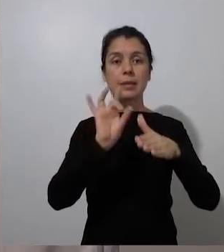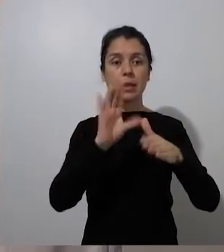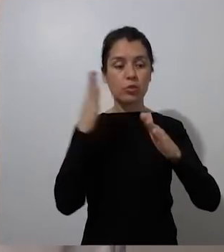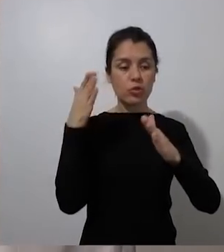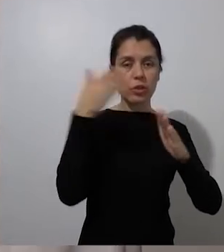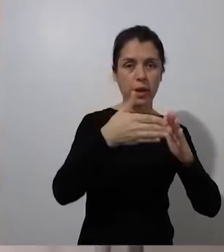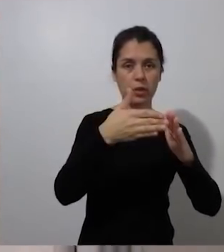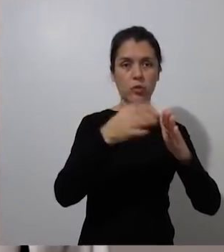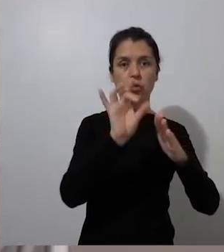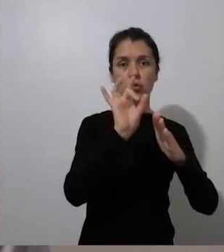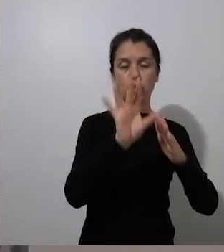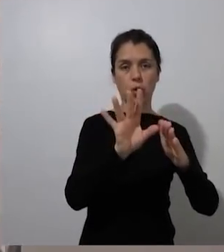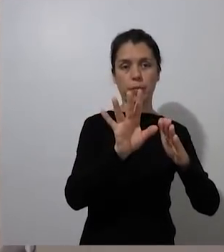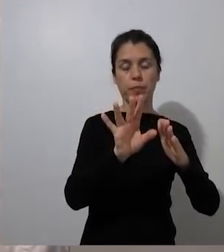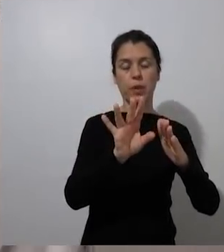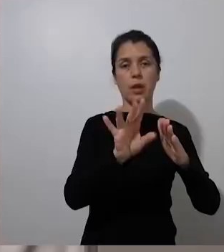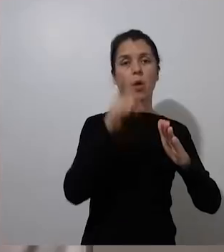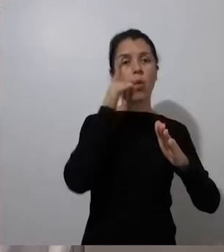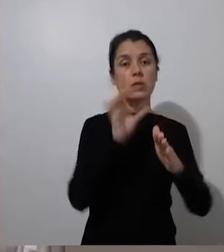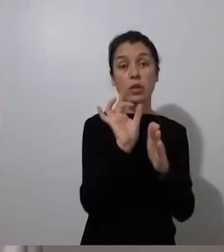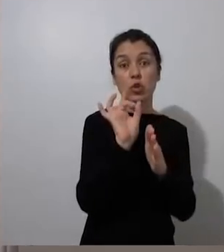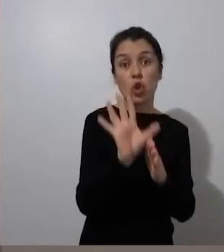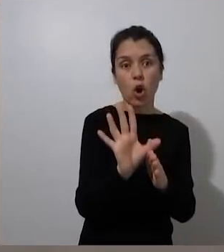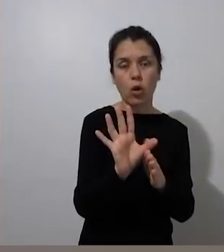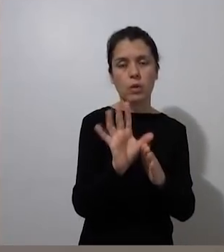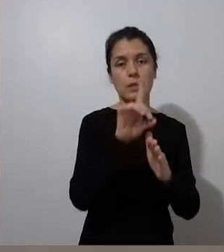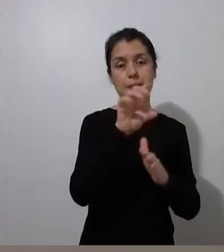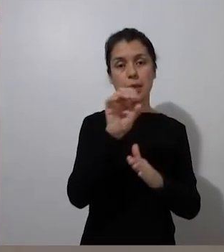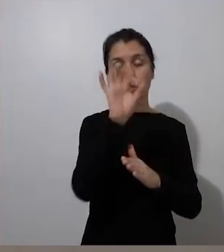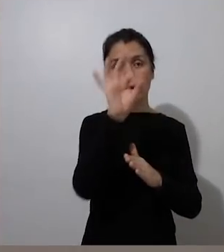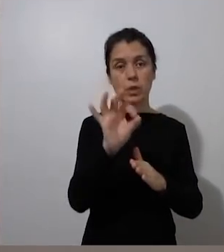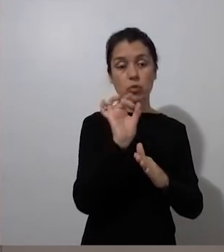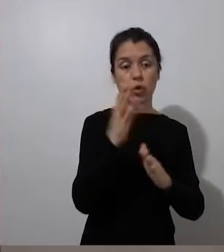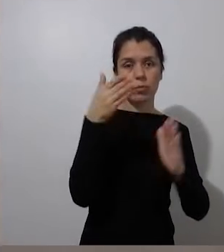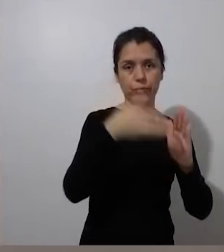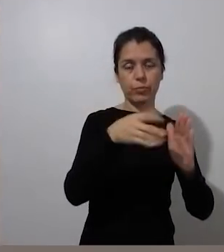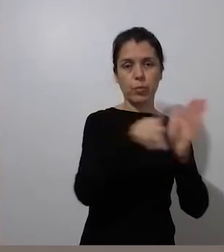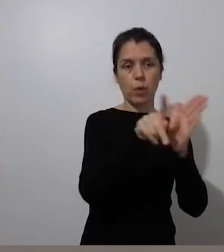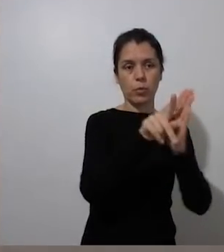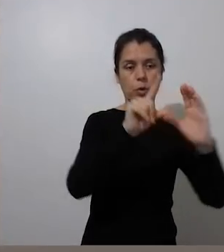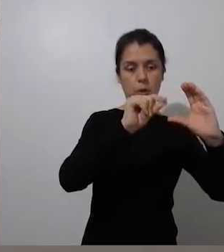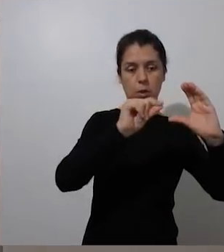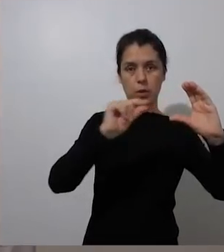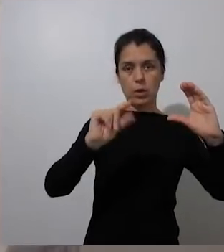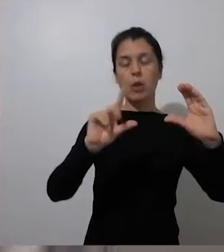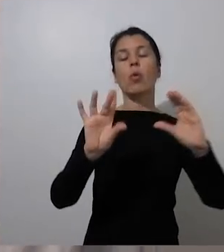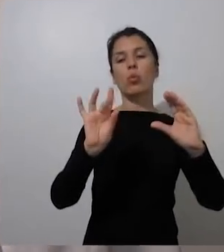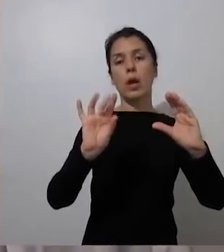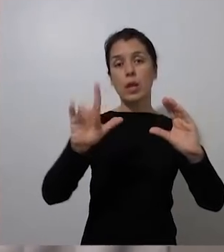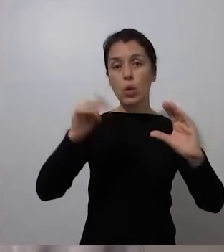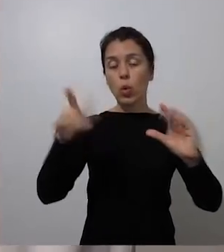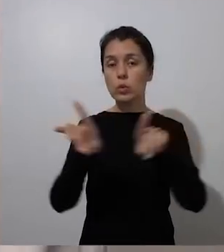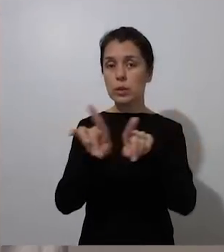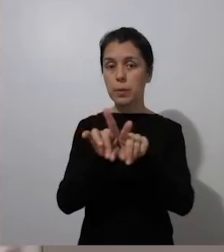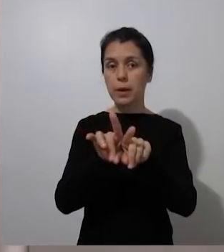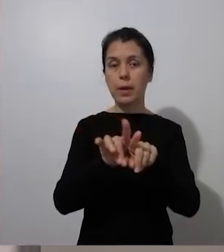direcionar seletivamente para eles encaixar. É impossível, claro, se encaixar só nos receptores específicos. Eles vão às vezes se encaixar em